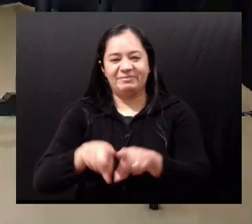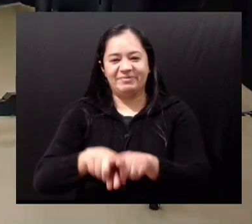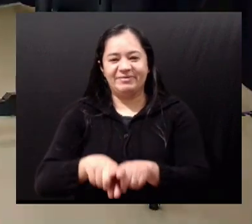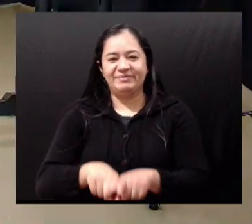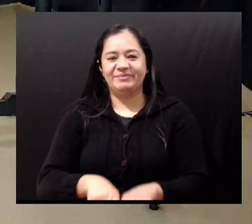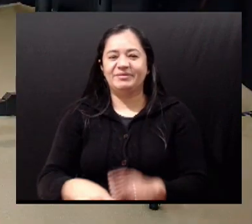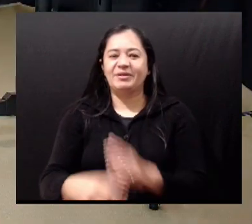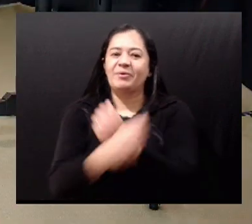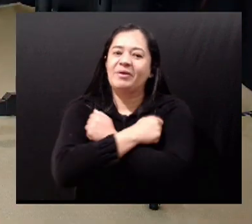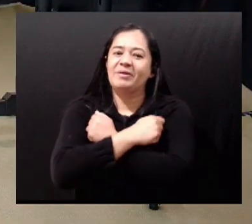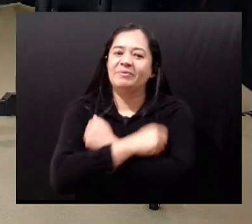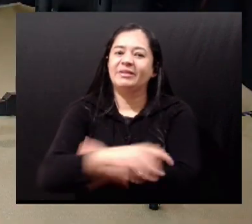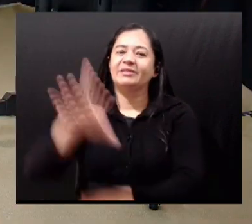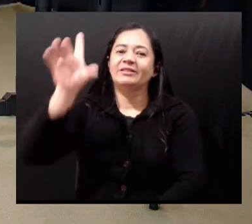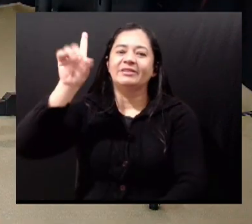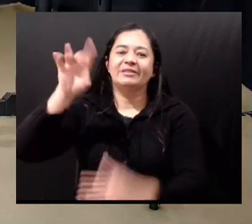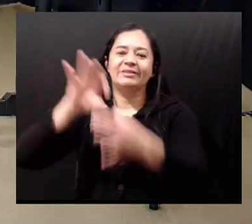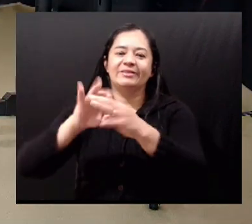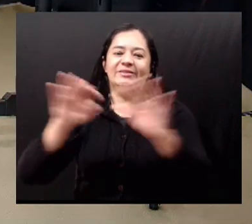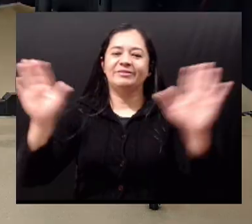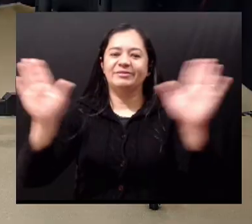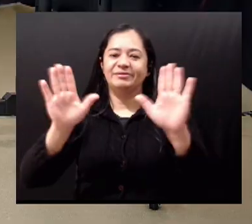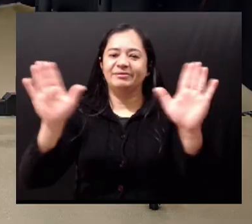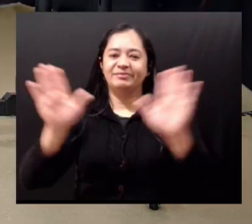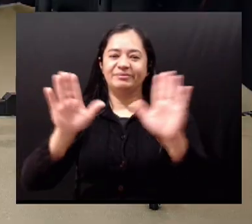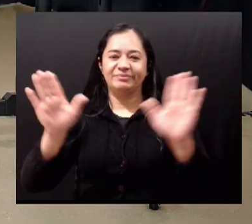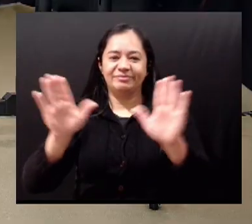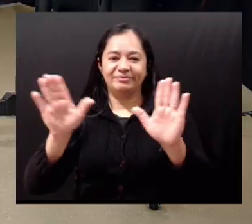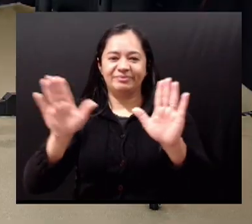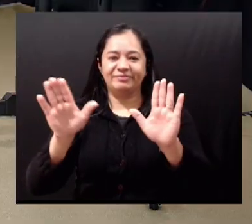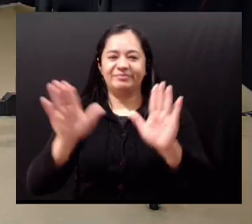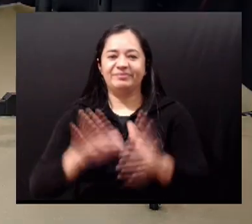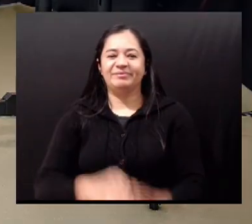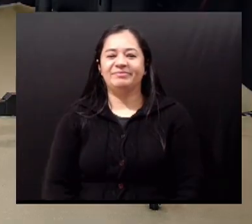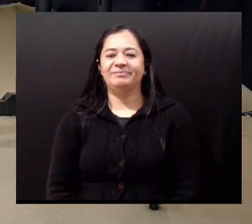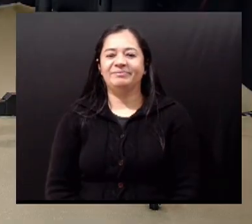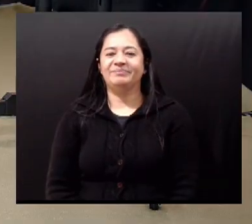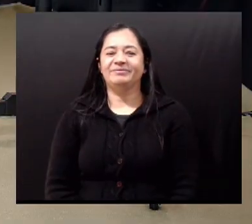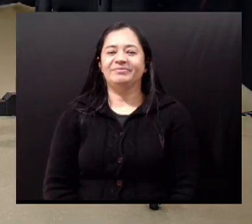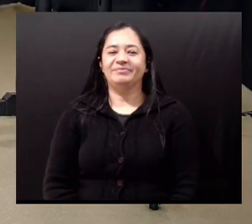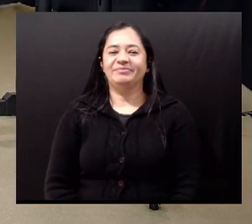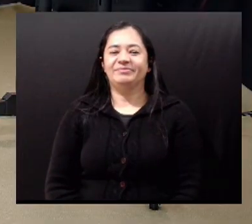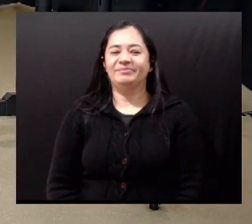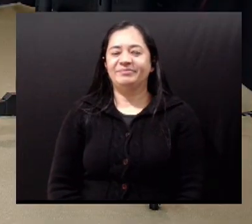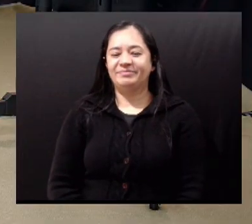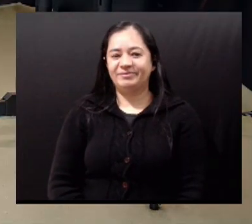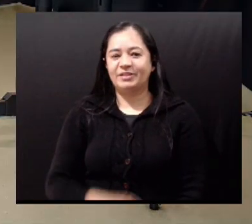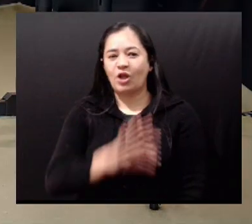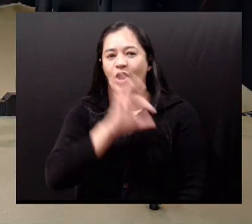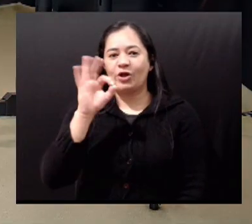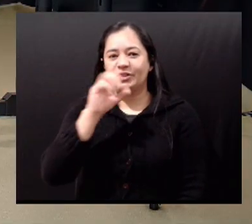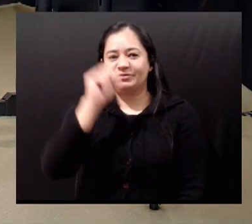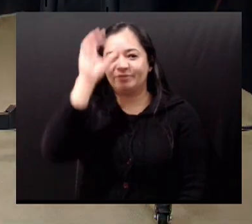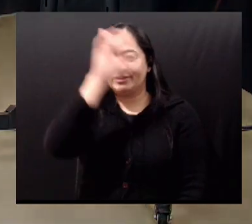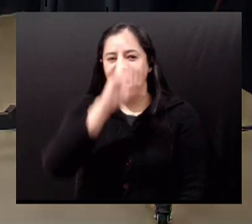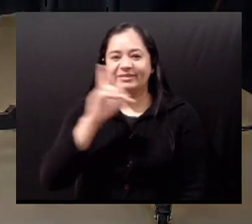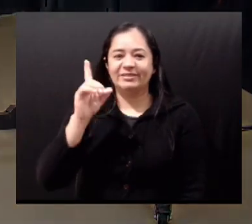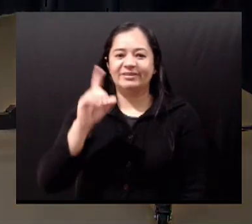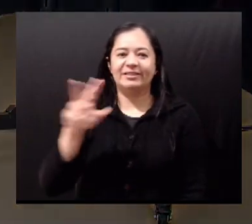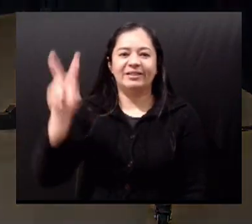Valeu, produção, valeu, turma, valeu, pessoal de casa. Tchau, tchau, bom fim de semana, se cuide, até segunda, se Deus quiser.